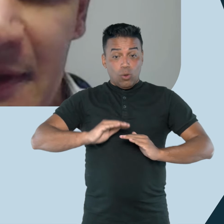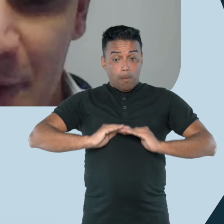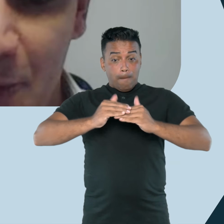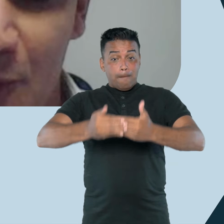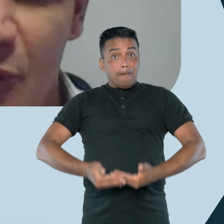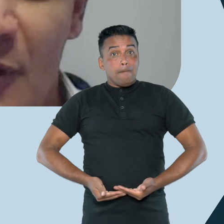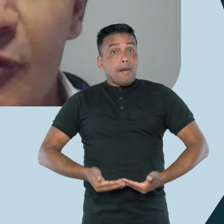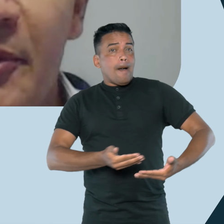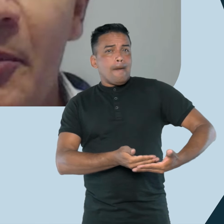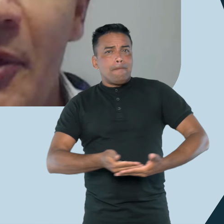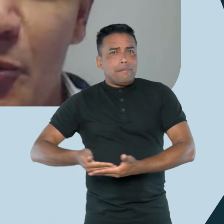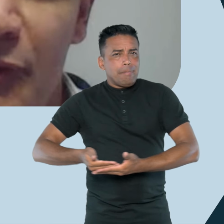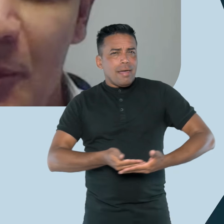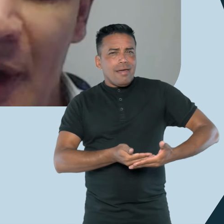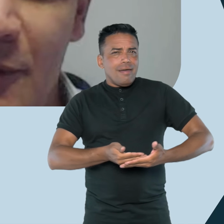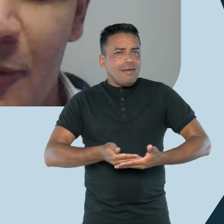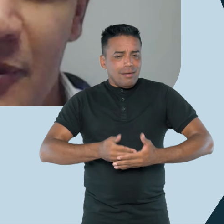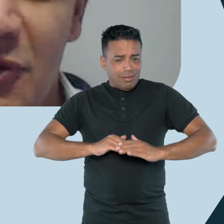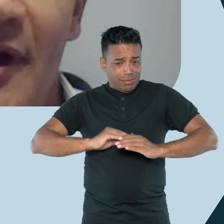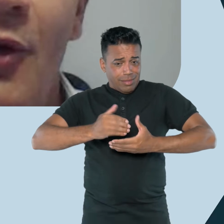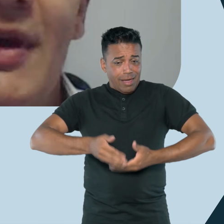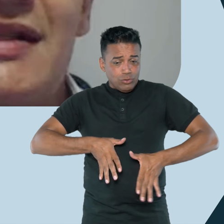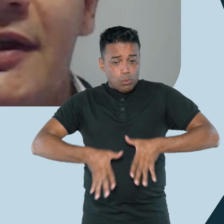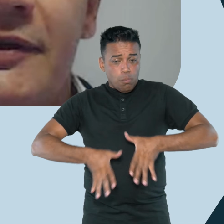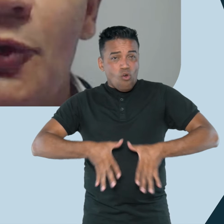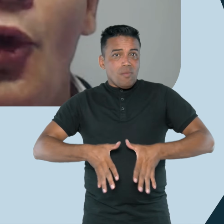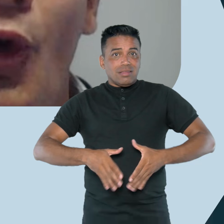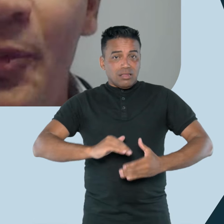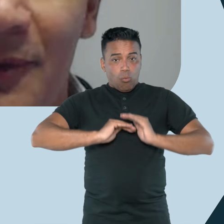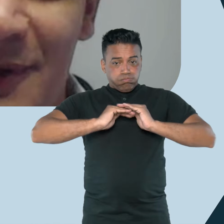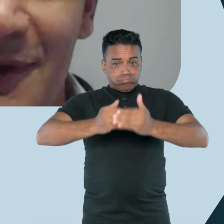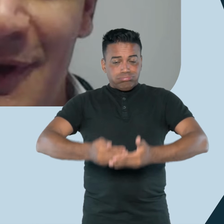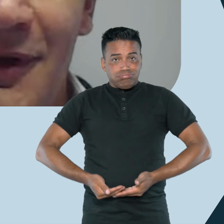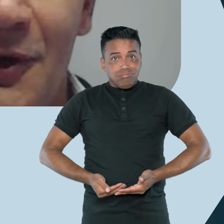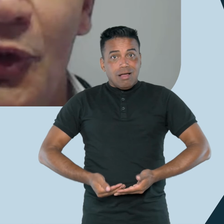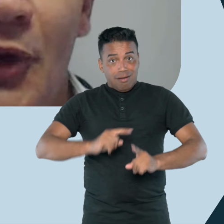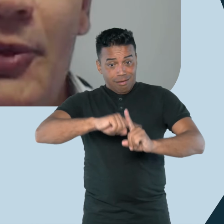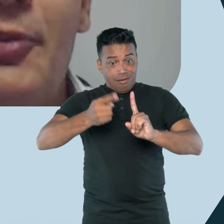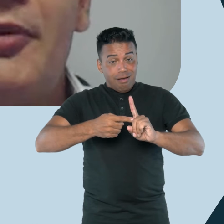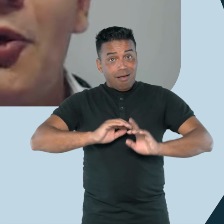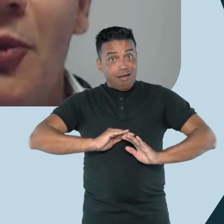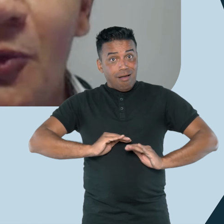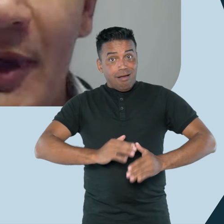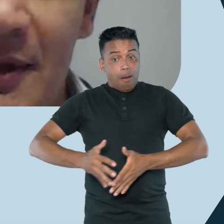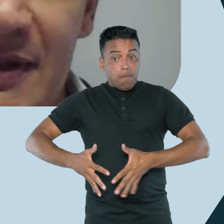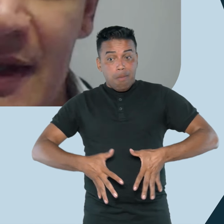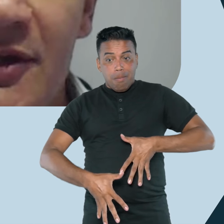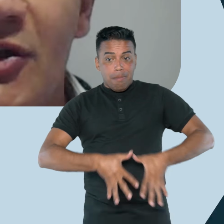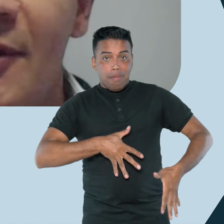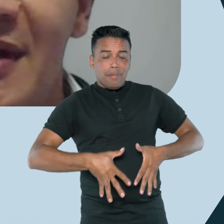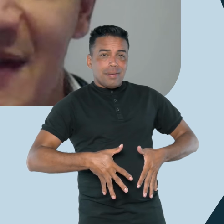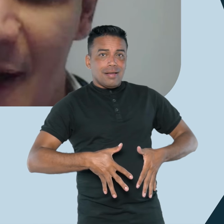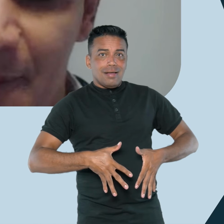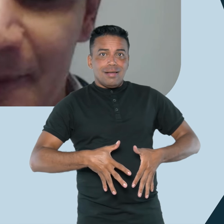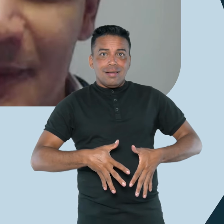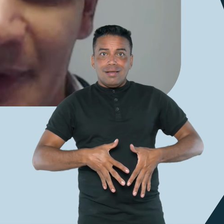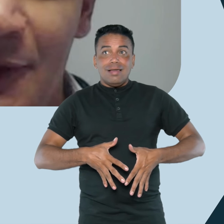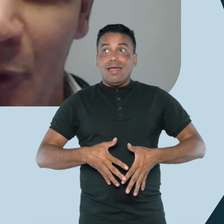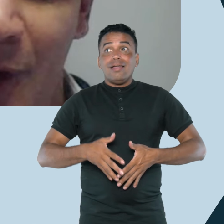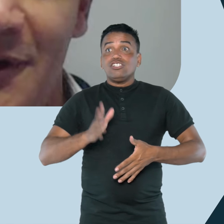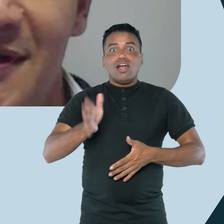aquela questão, os nossos primeiros movimentos, já é uma escrita do corpo. No próprio primeiro mundo que ele sente, que ele